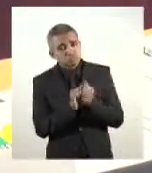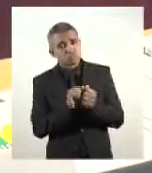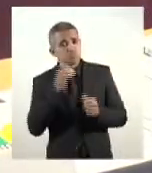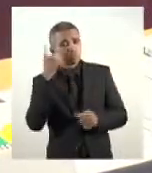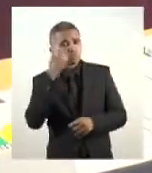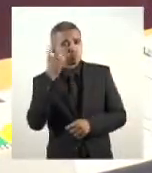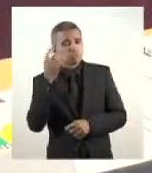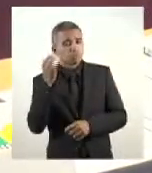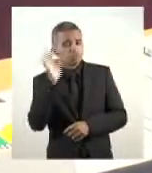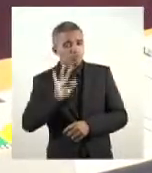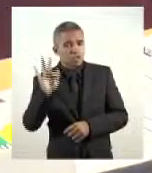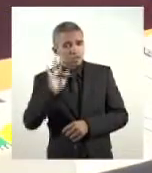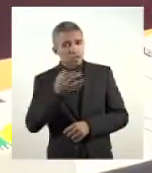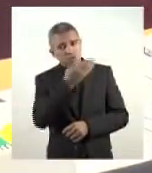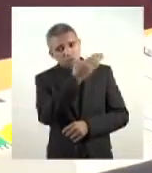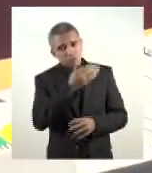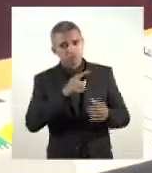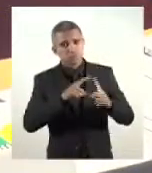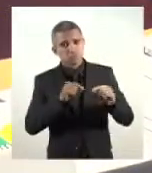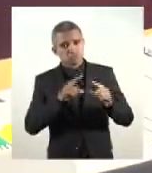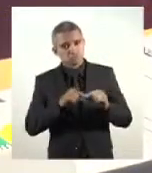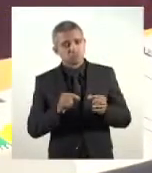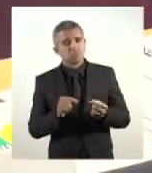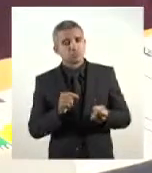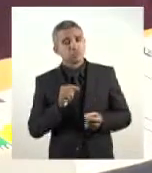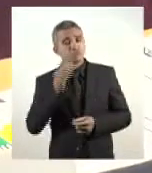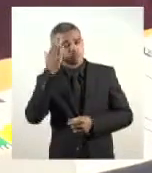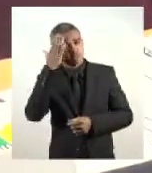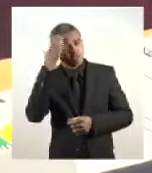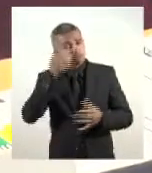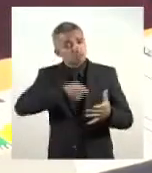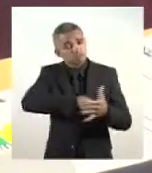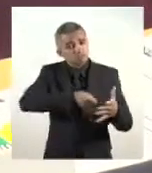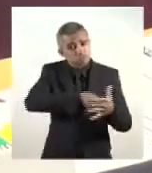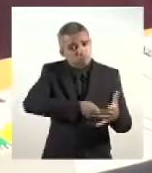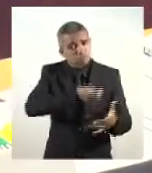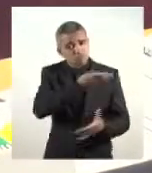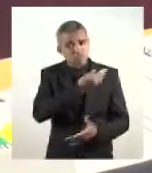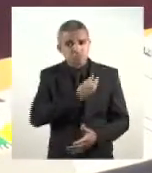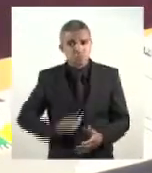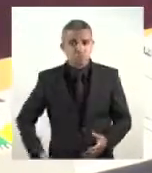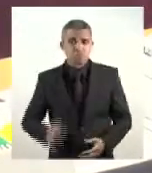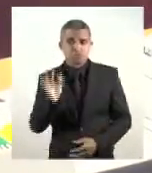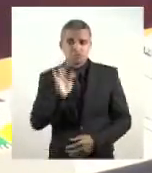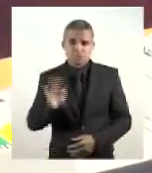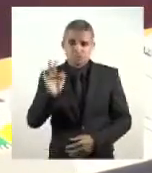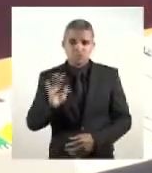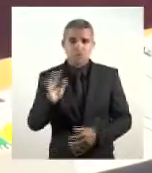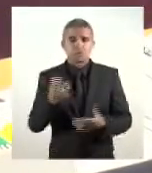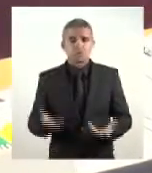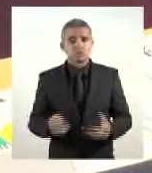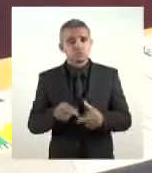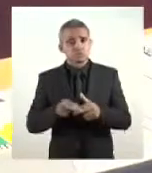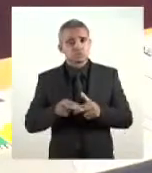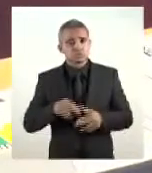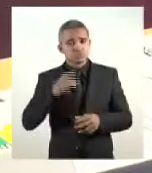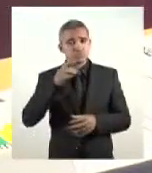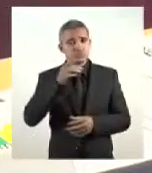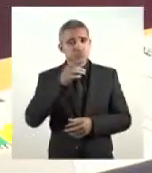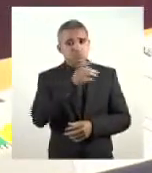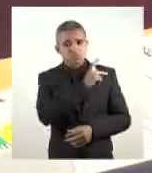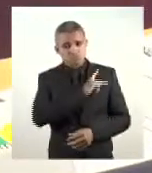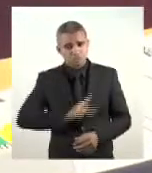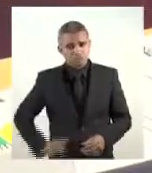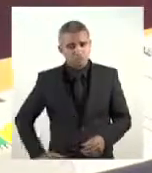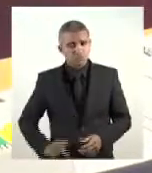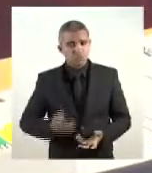o governo federal a que corrija essas falhas. O que o governo federal tem feito com o Maranhão é um descaso, é uma